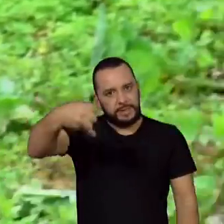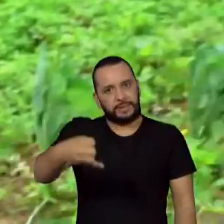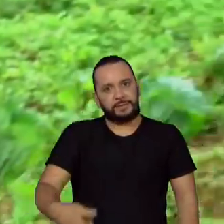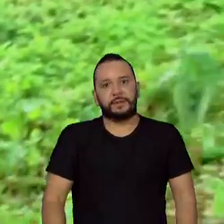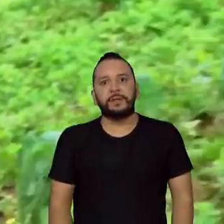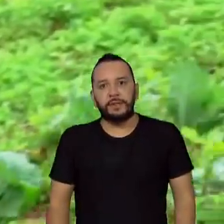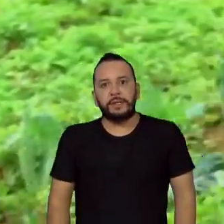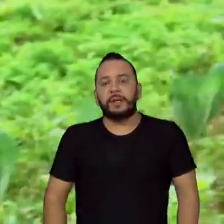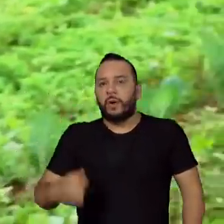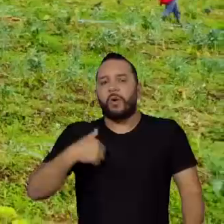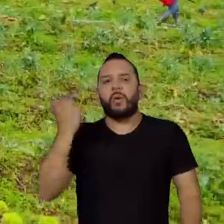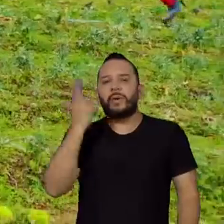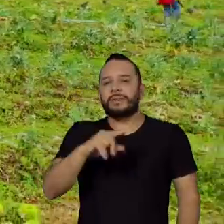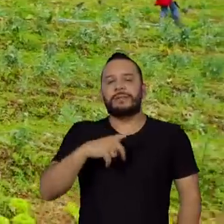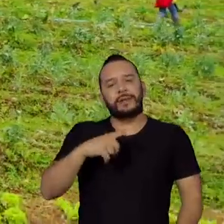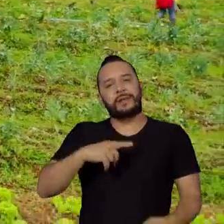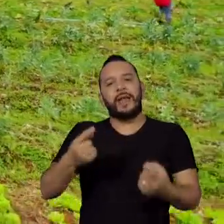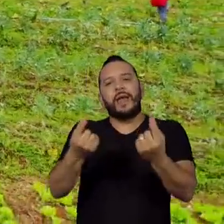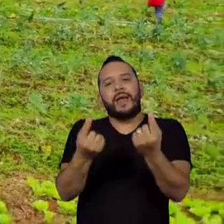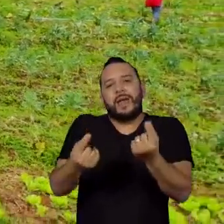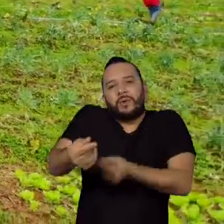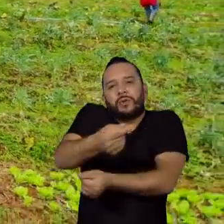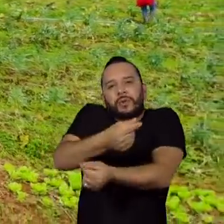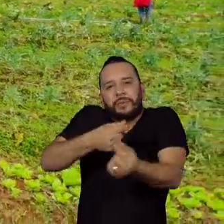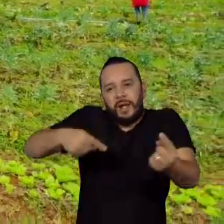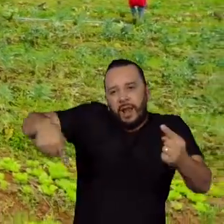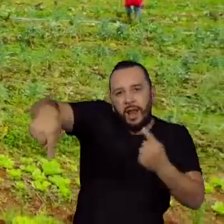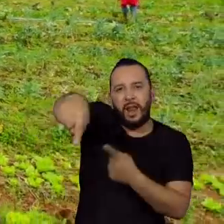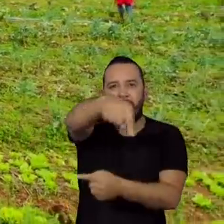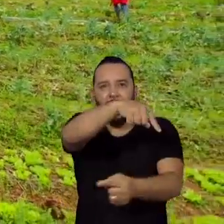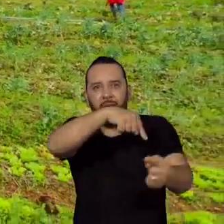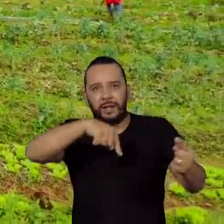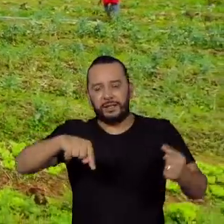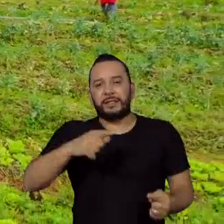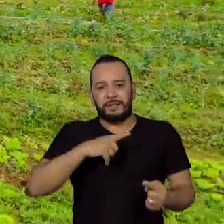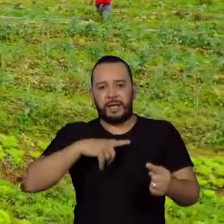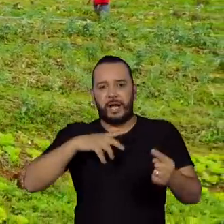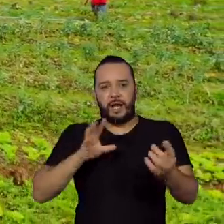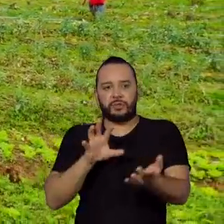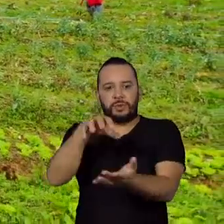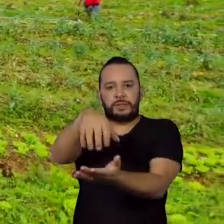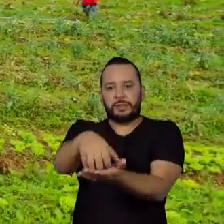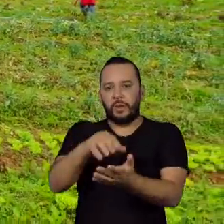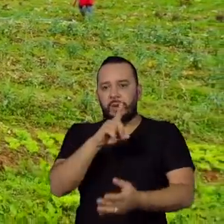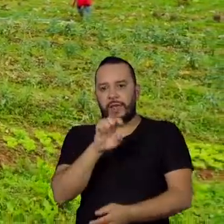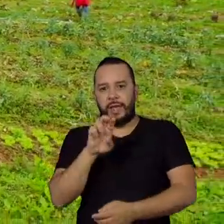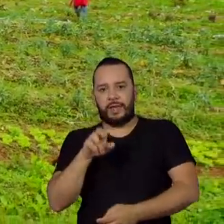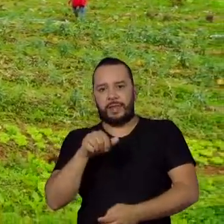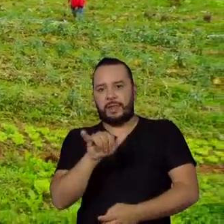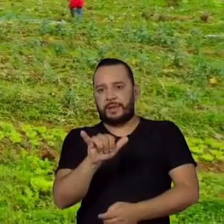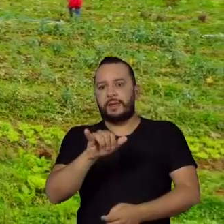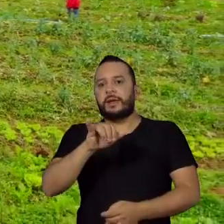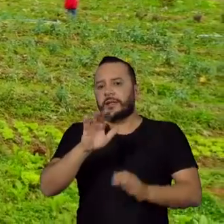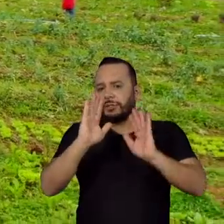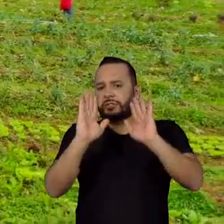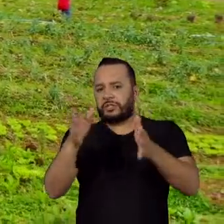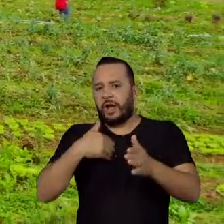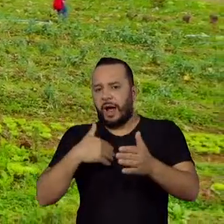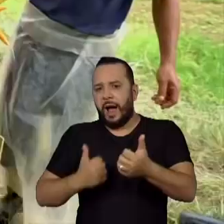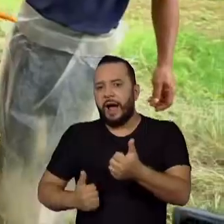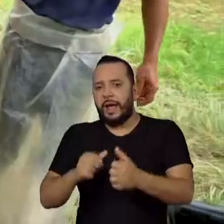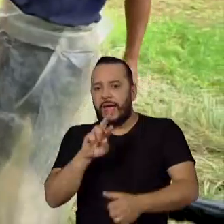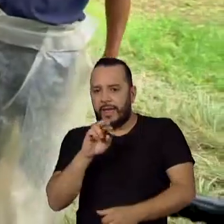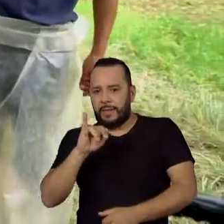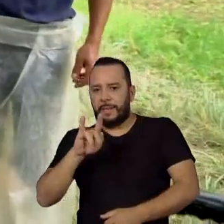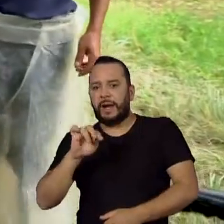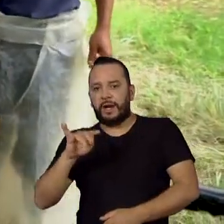Para expandir a economia circular, a Fundação Britânica Ellen MacArthur apoia iniciativas assim em São Paulo.